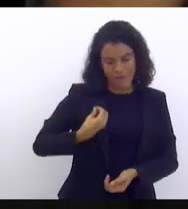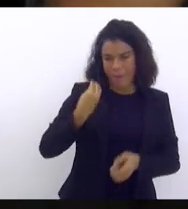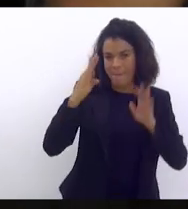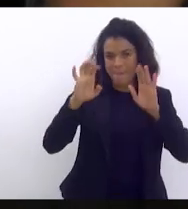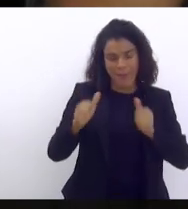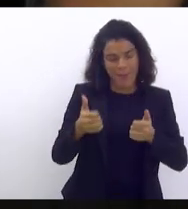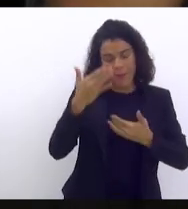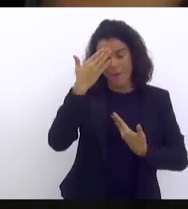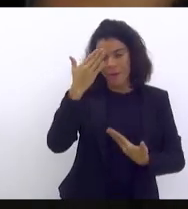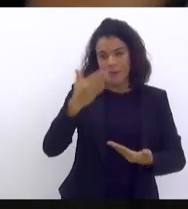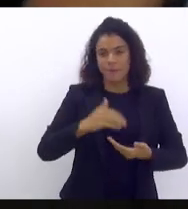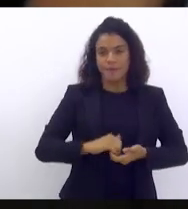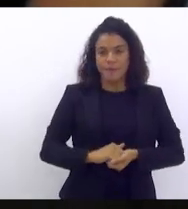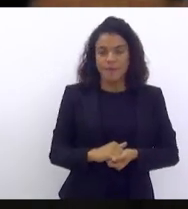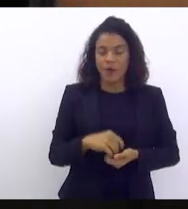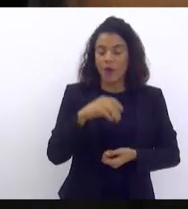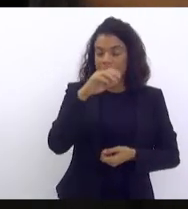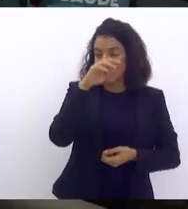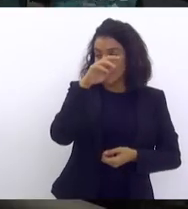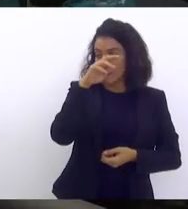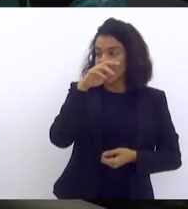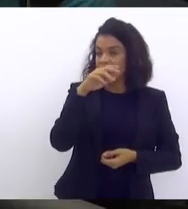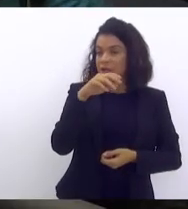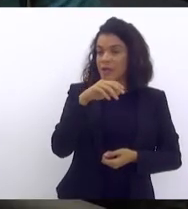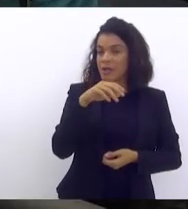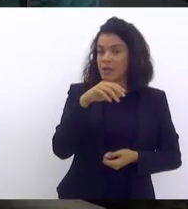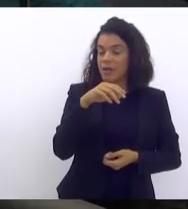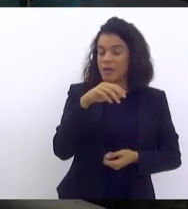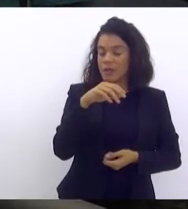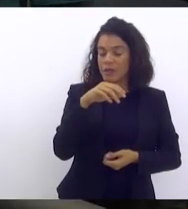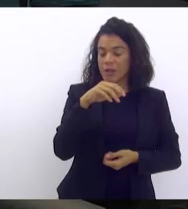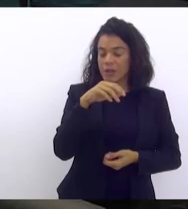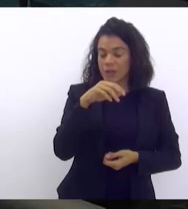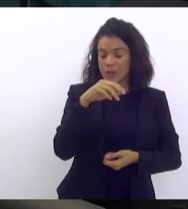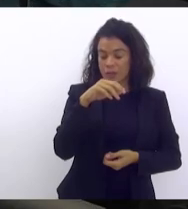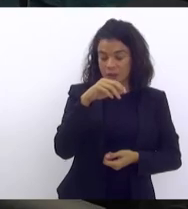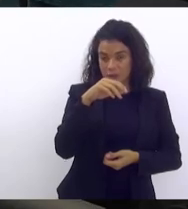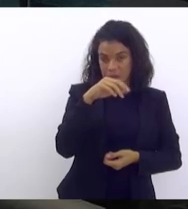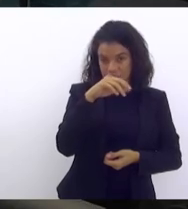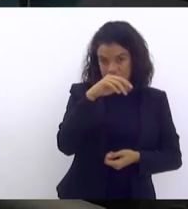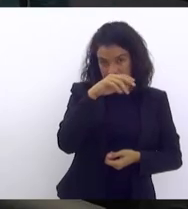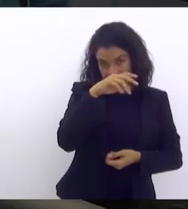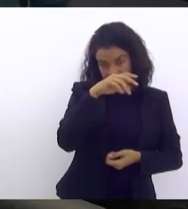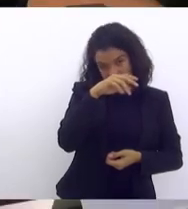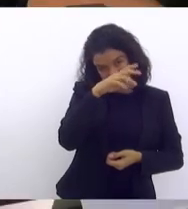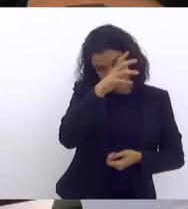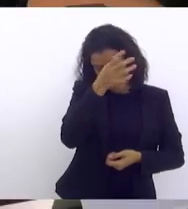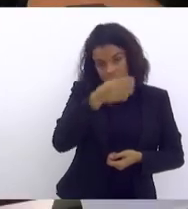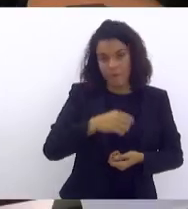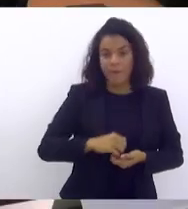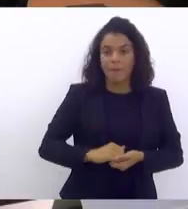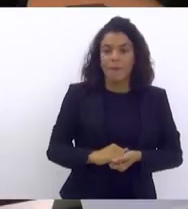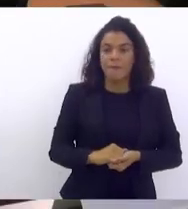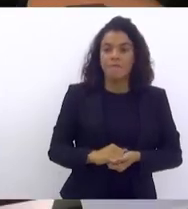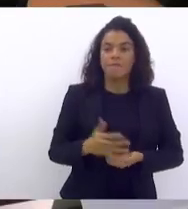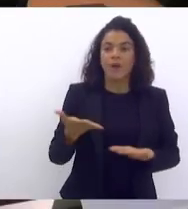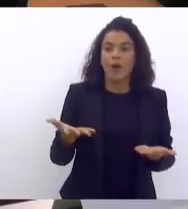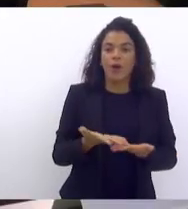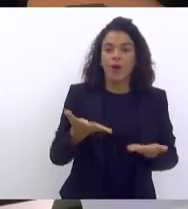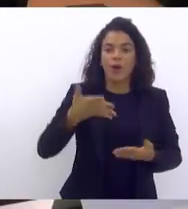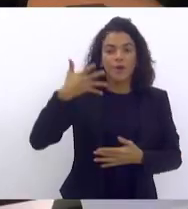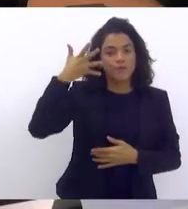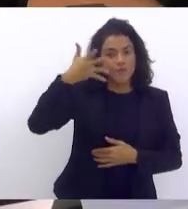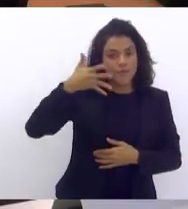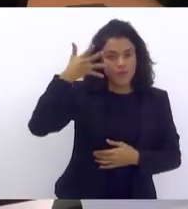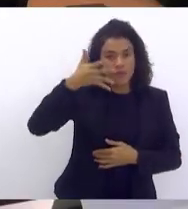vida. Obrigada. Obrigada mais uma vez, companheiro Sandro. Então, para fazer uso da palavra,